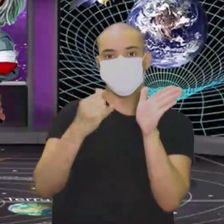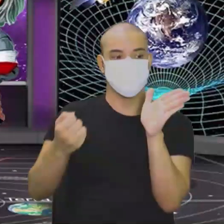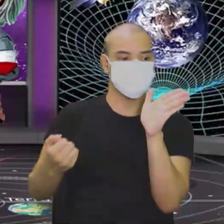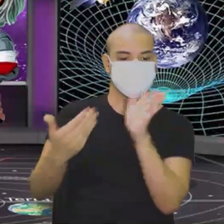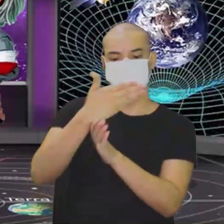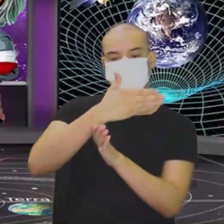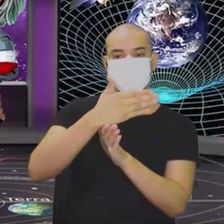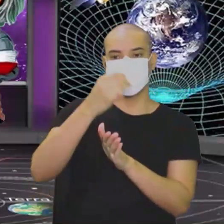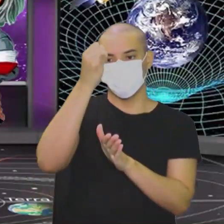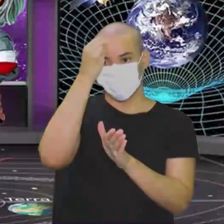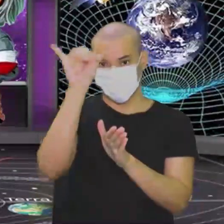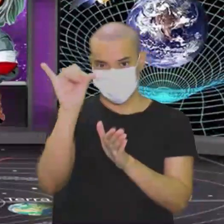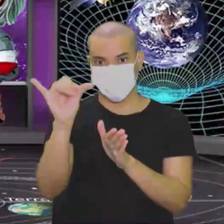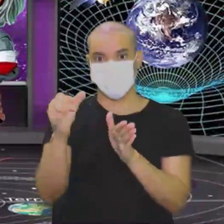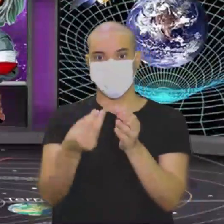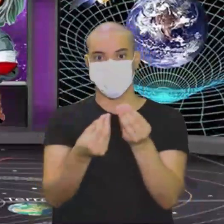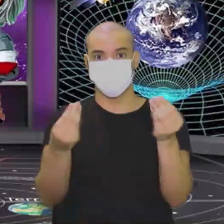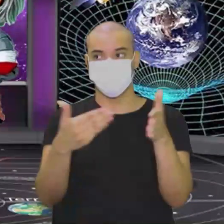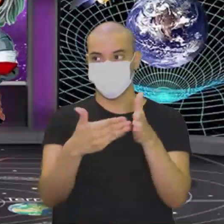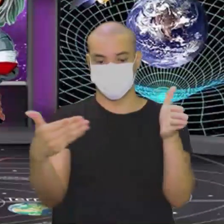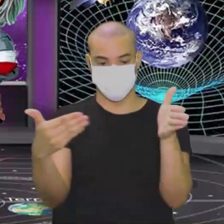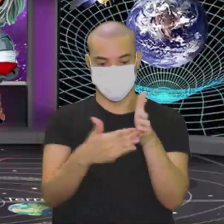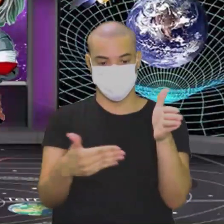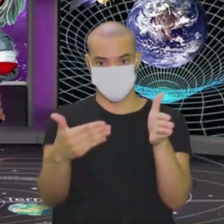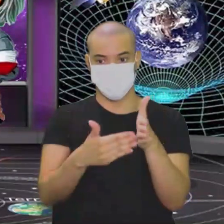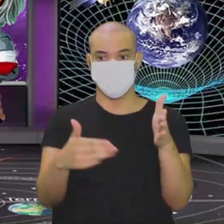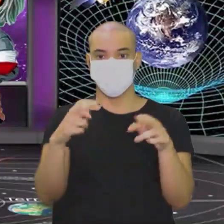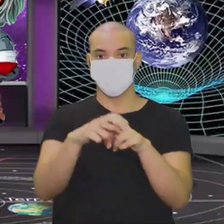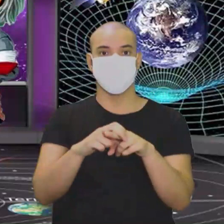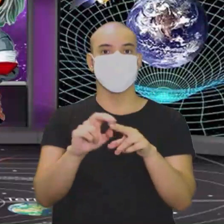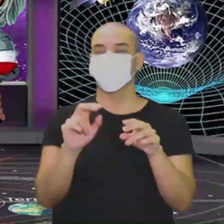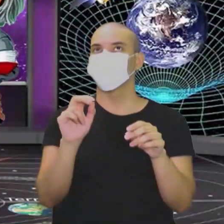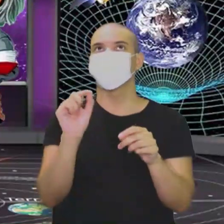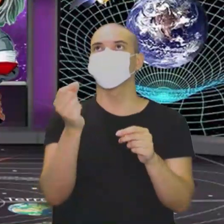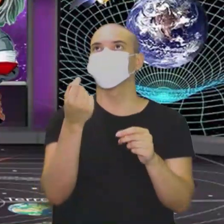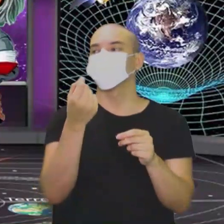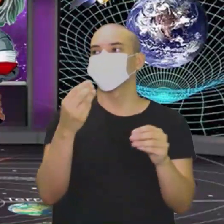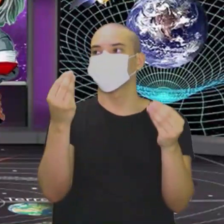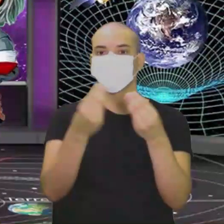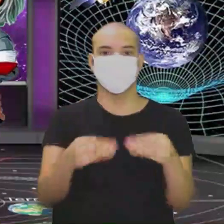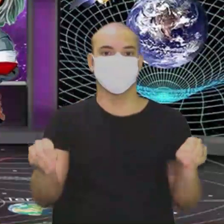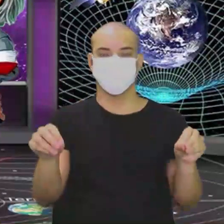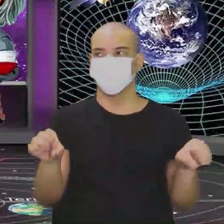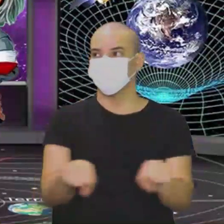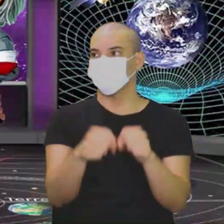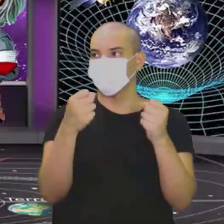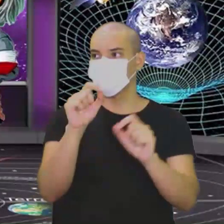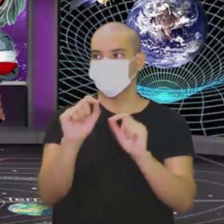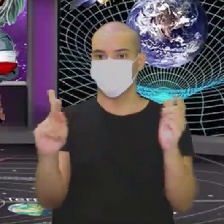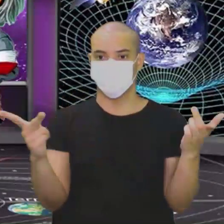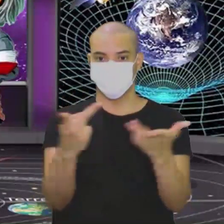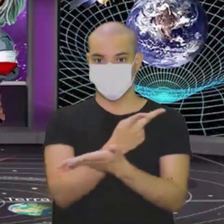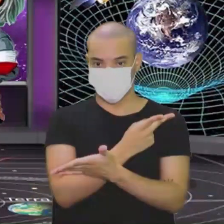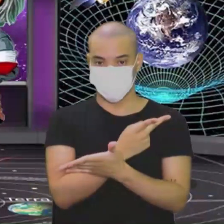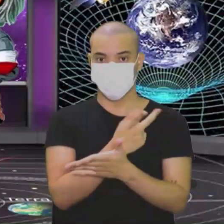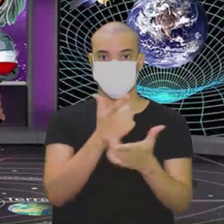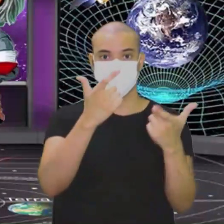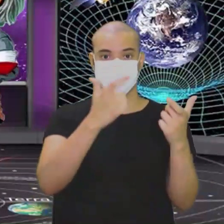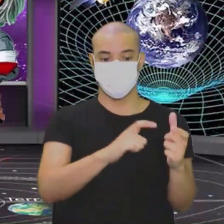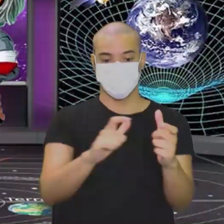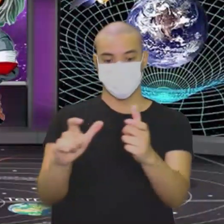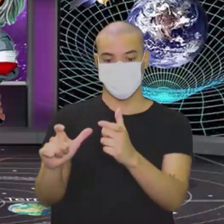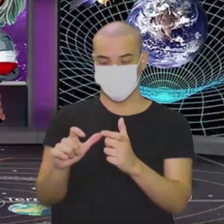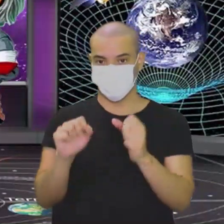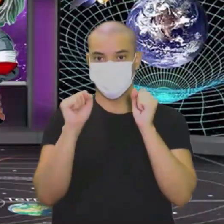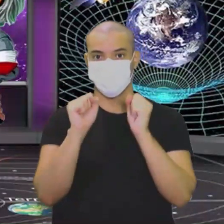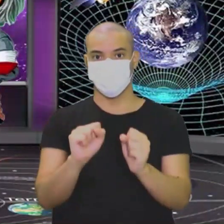corrente, ele oferece a resistência, aquele resistor queima. Né? O que pode acontecer com o nosso circuito? Algum lugar ele pode